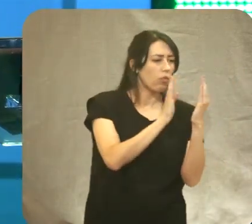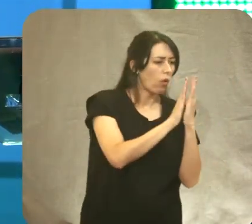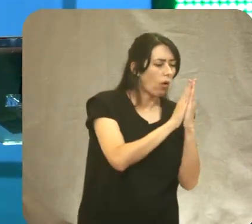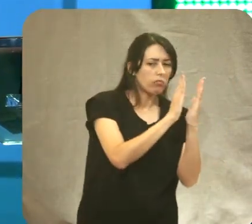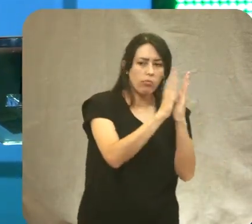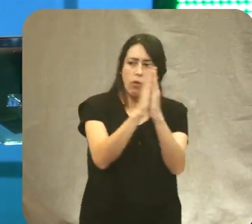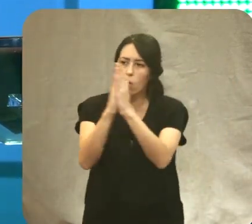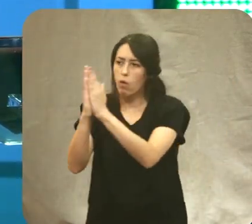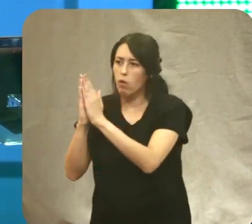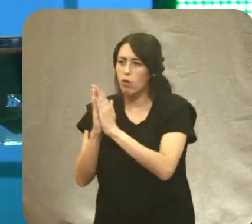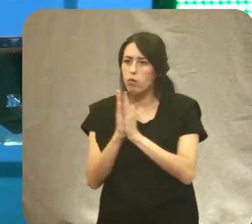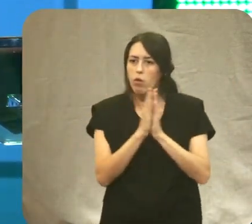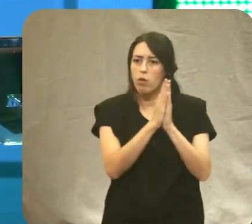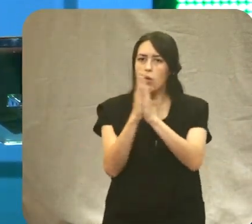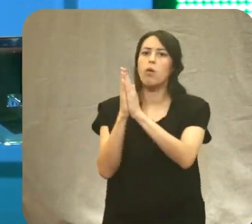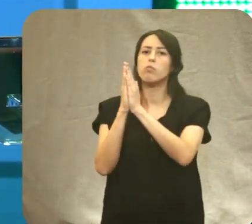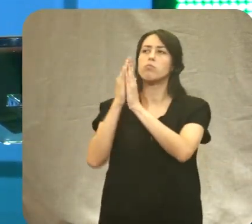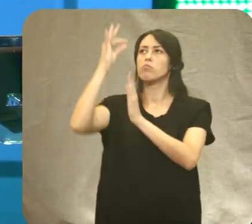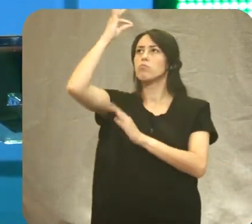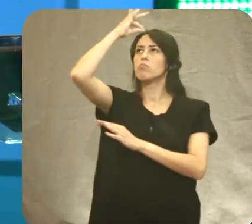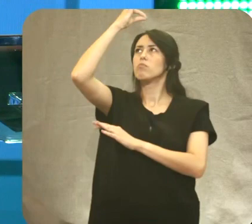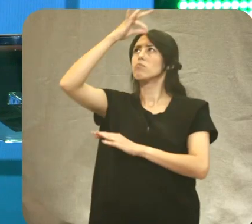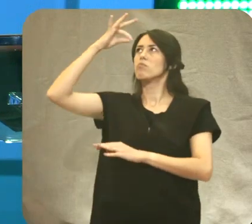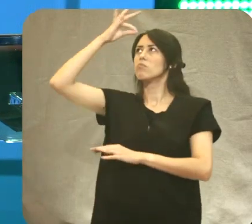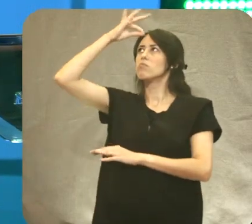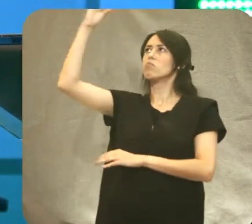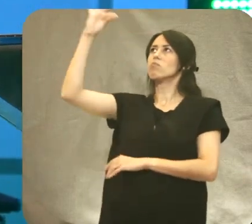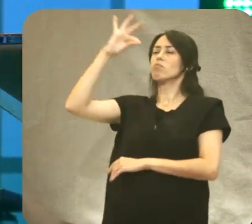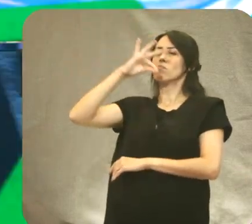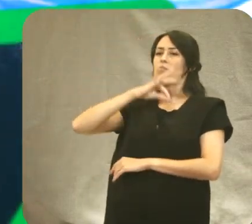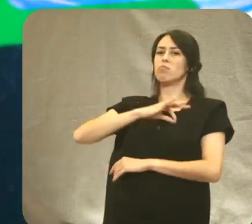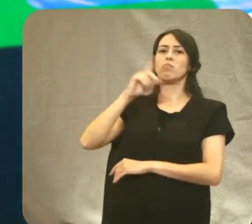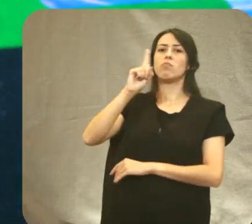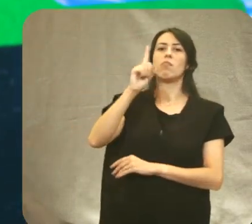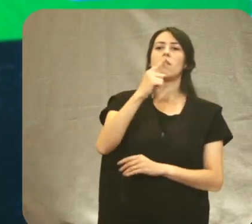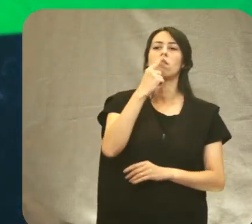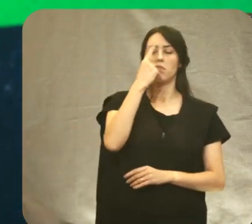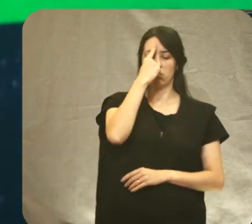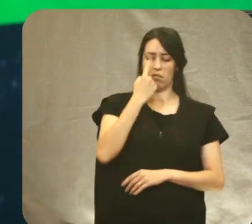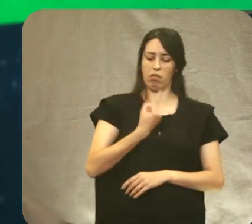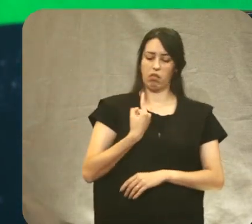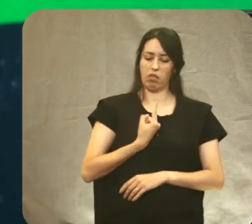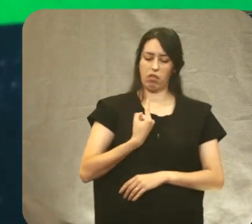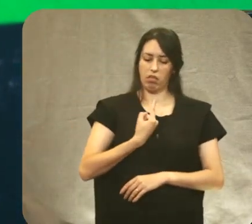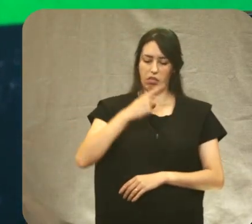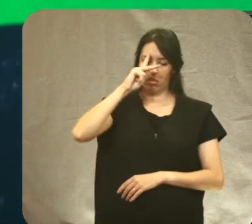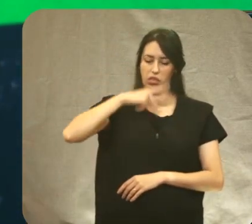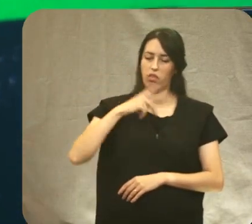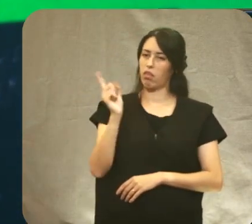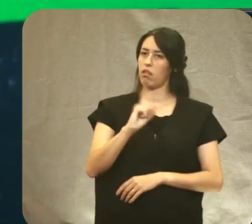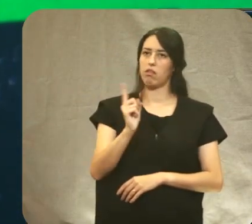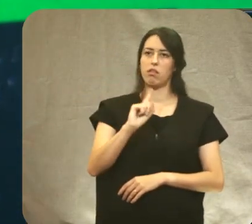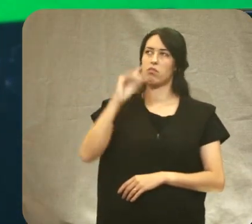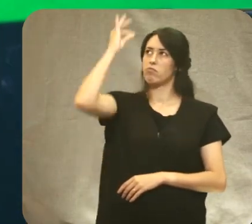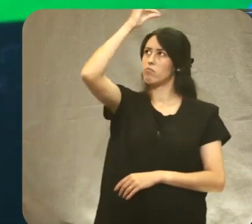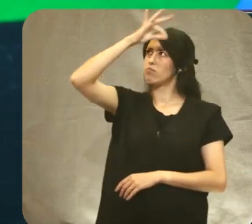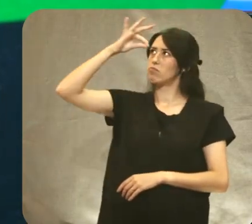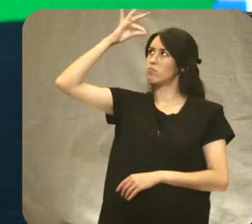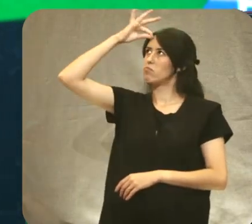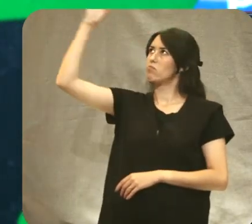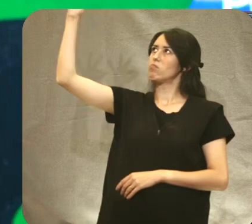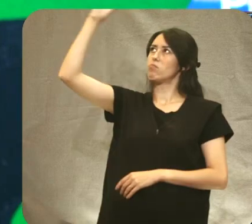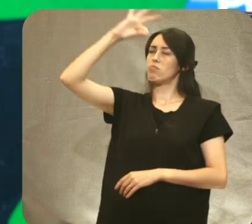Espírito testificava o que a gente tinha que fazer. Não era mais a ideia de um ou do outro, era a ação do Espírito. Ei, em nome de